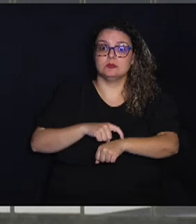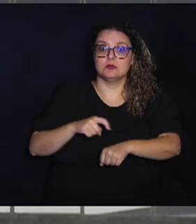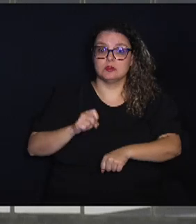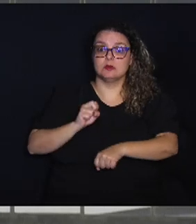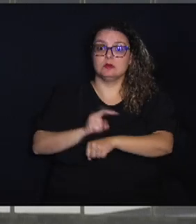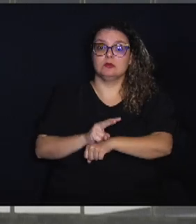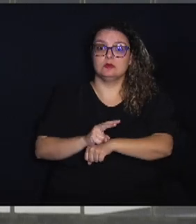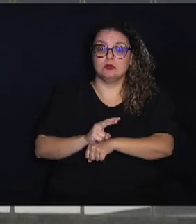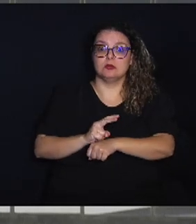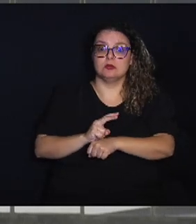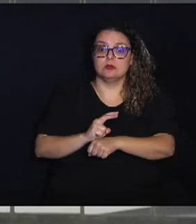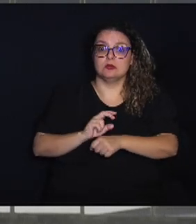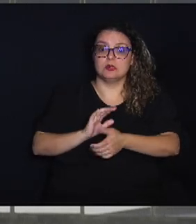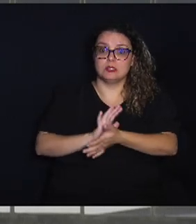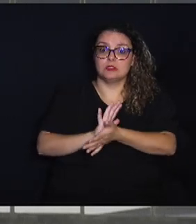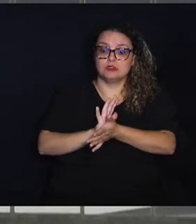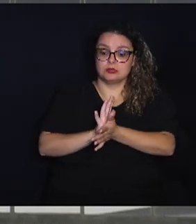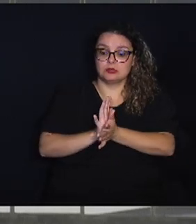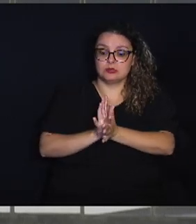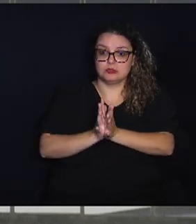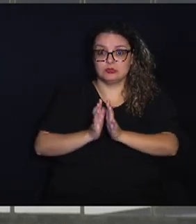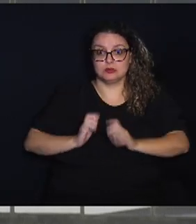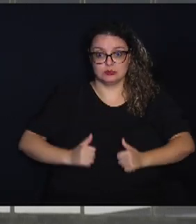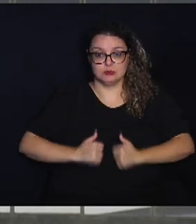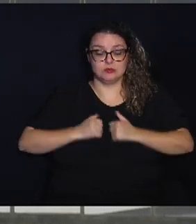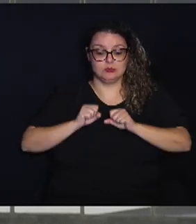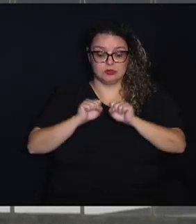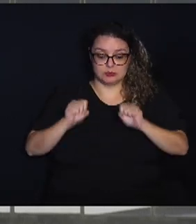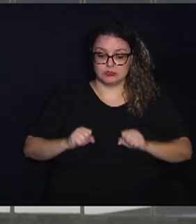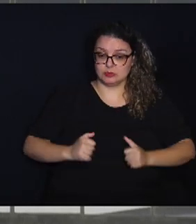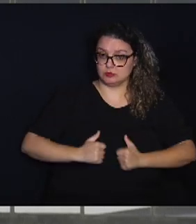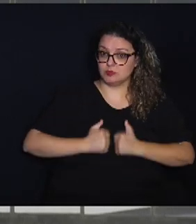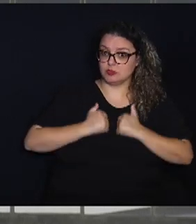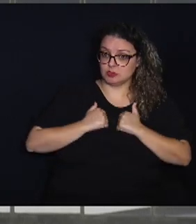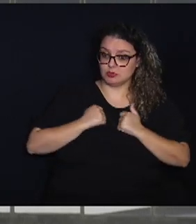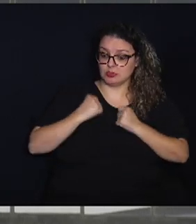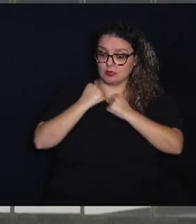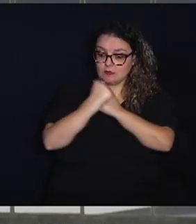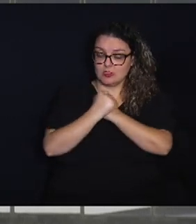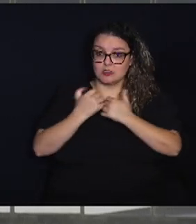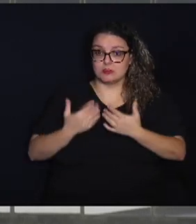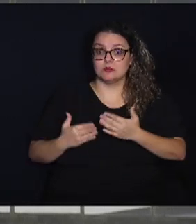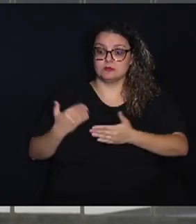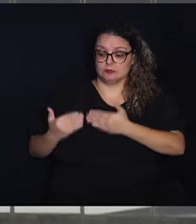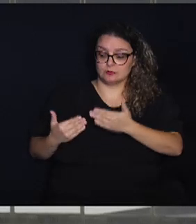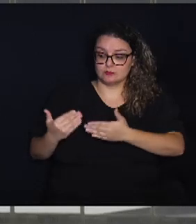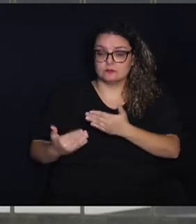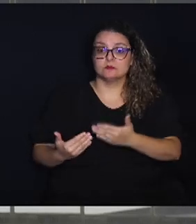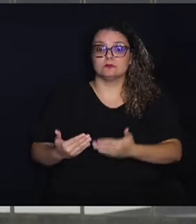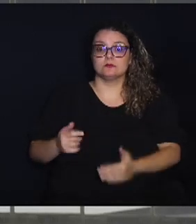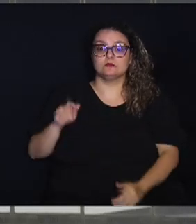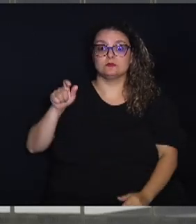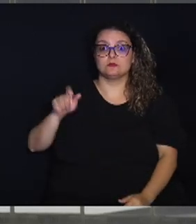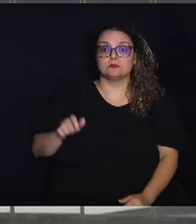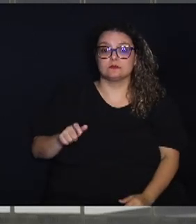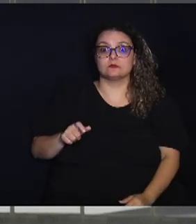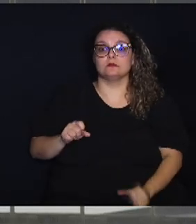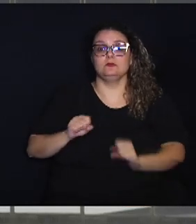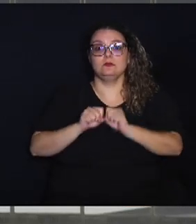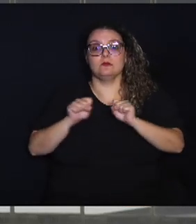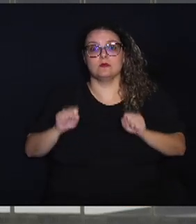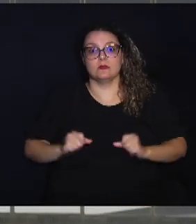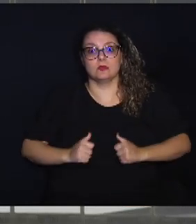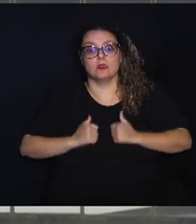vai destruindo a defesa do organismo, o nosso sistema imunológico. Então, o tempo vai passando e a pessoa vai ficando com o sistema